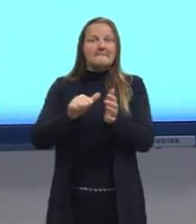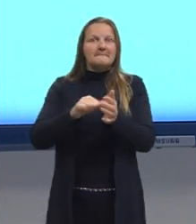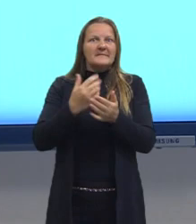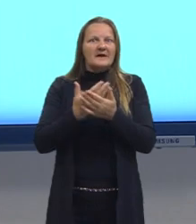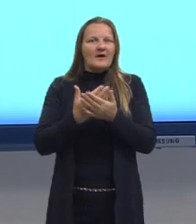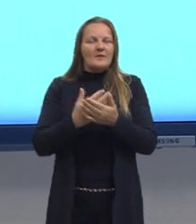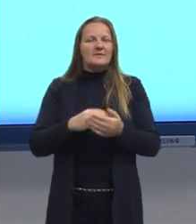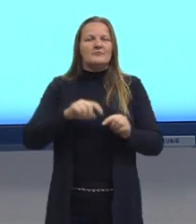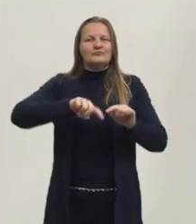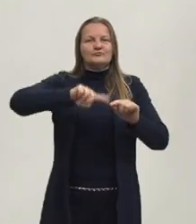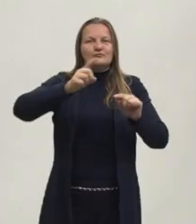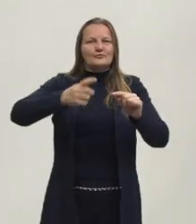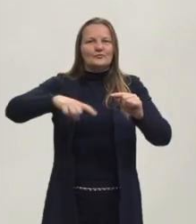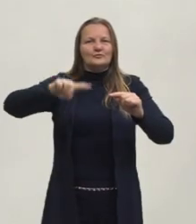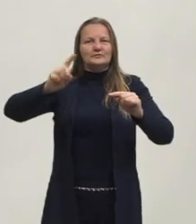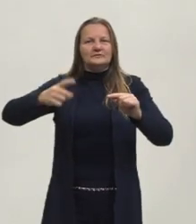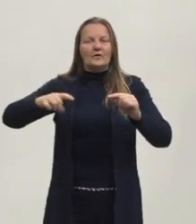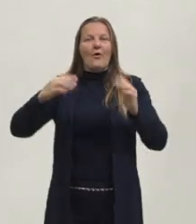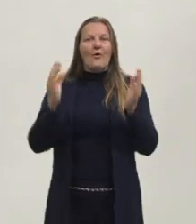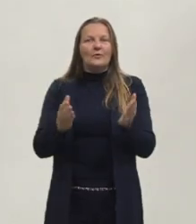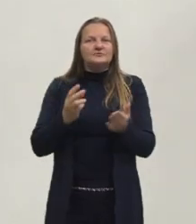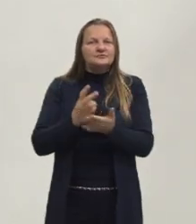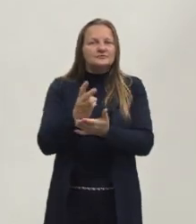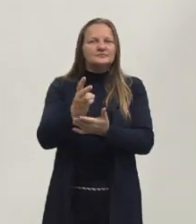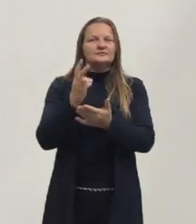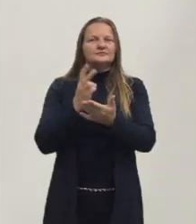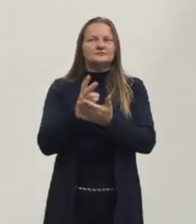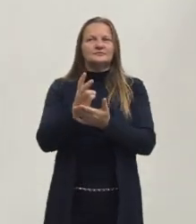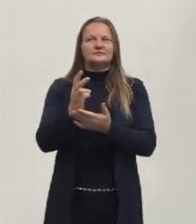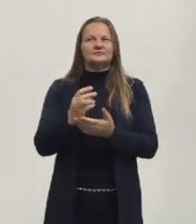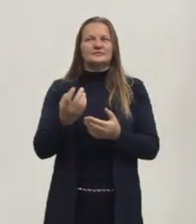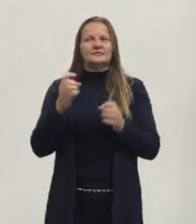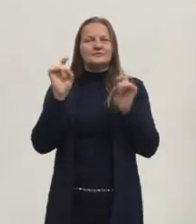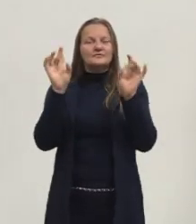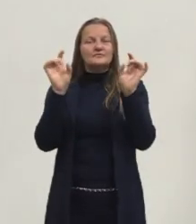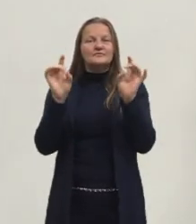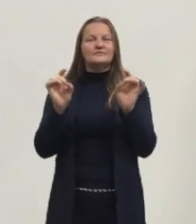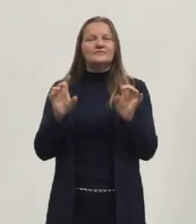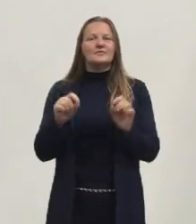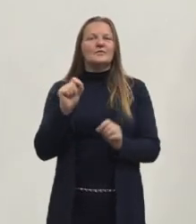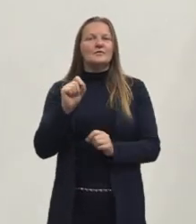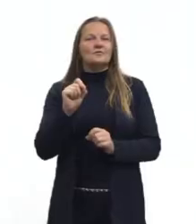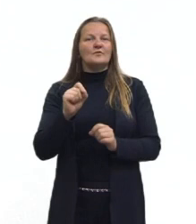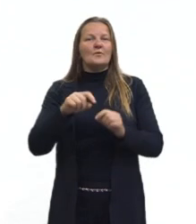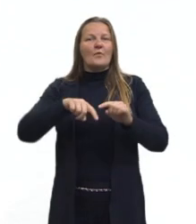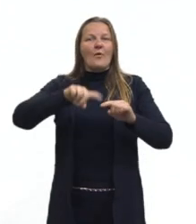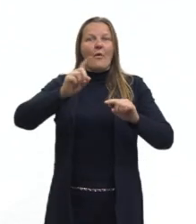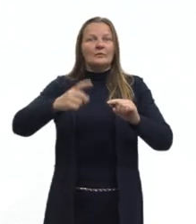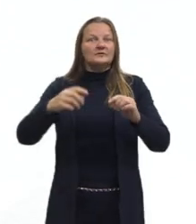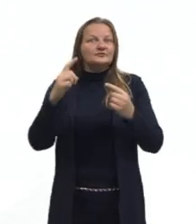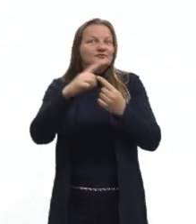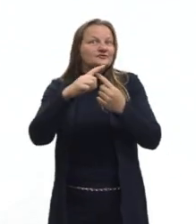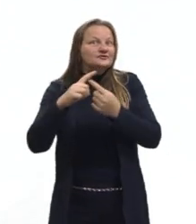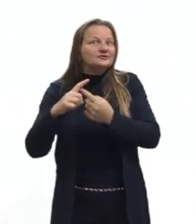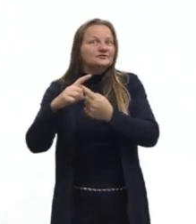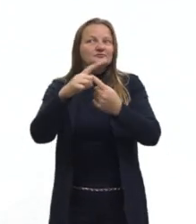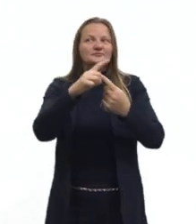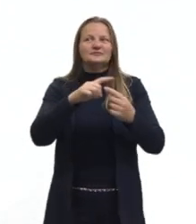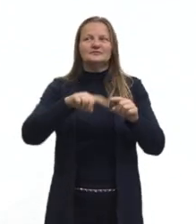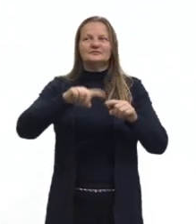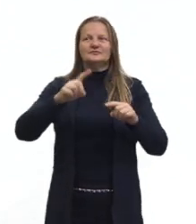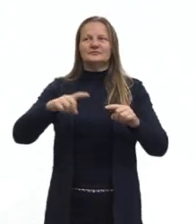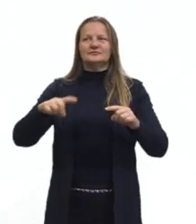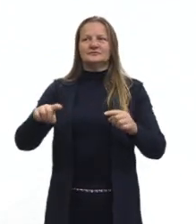oscilações e ondas e hoje a gente vai ver então Mais especificamente a questão das ondas então tipos de